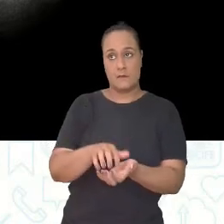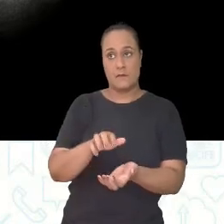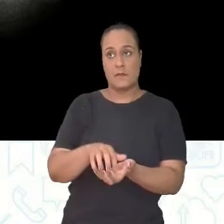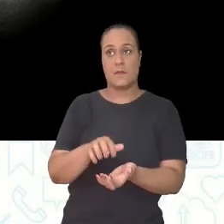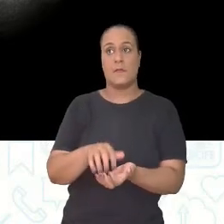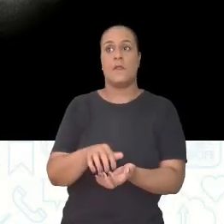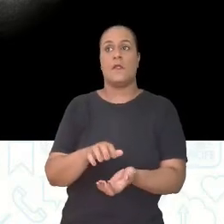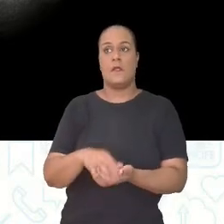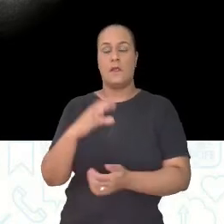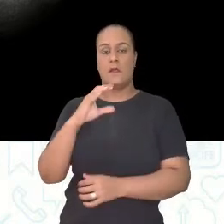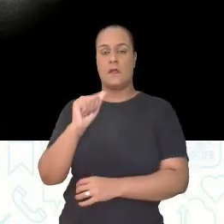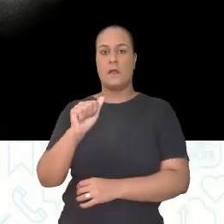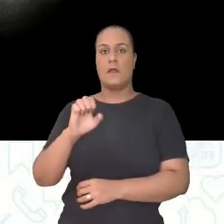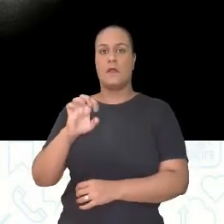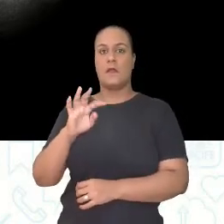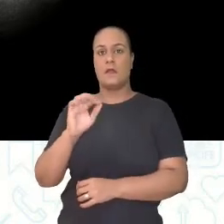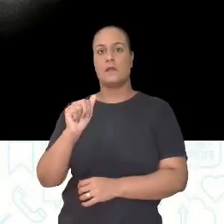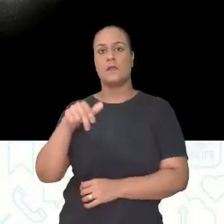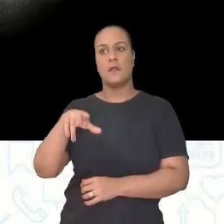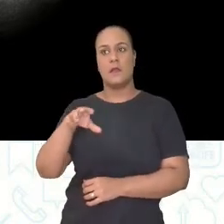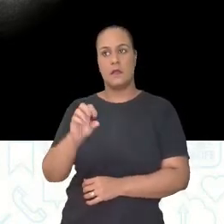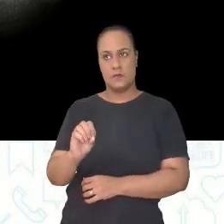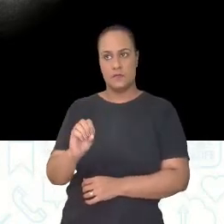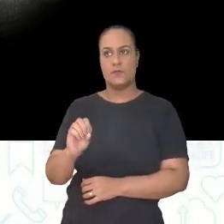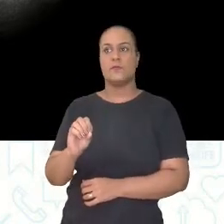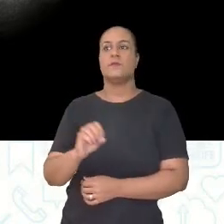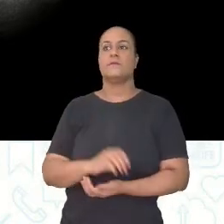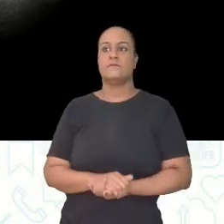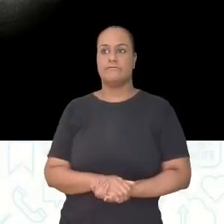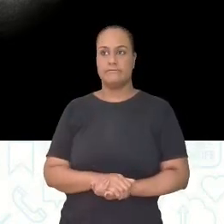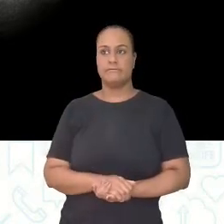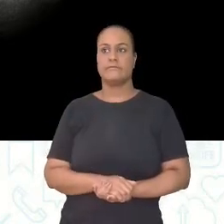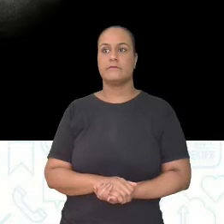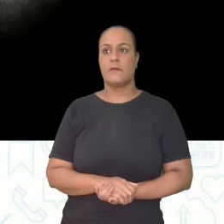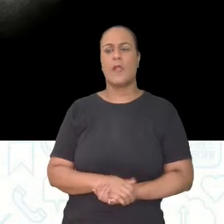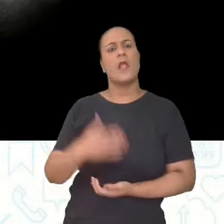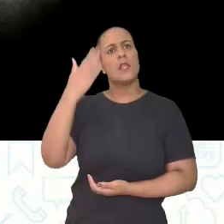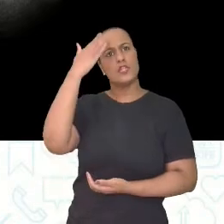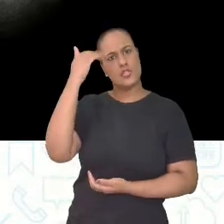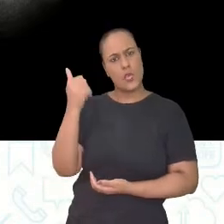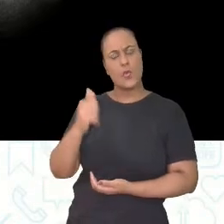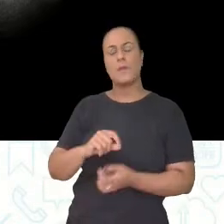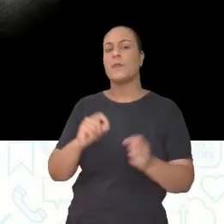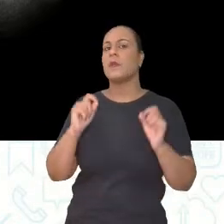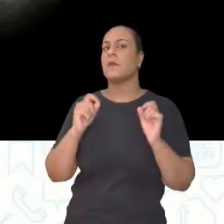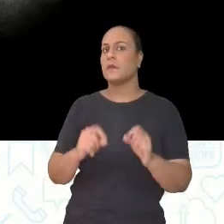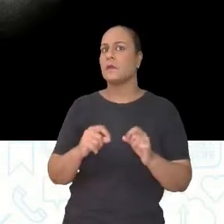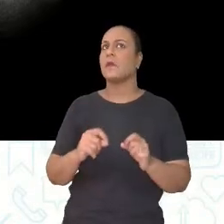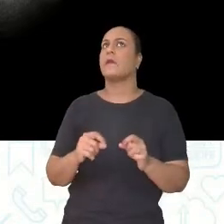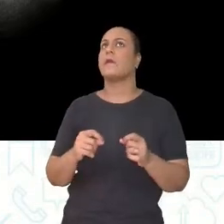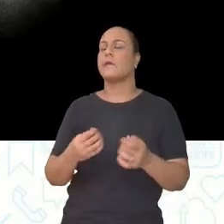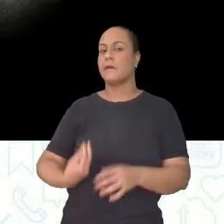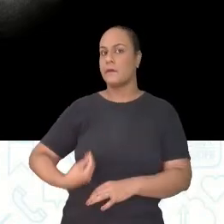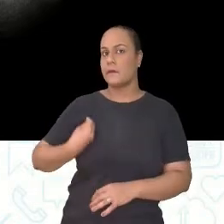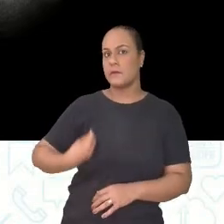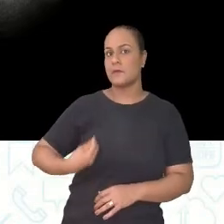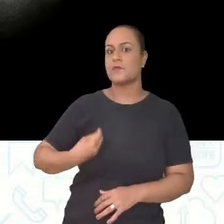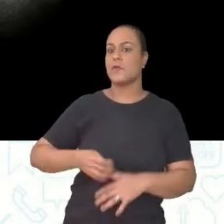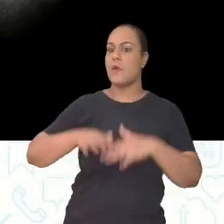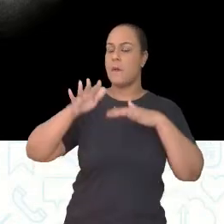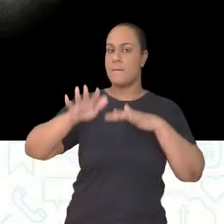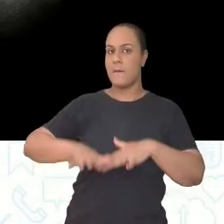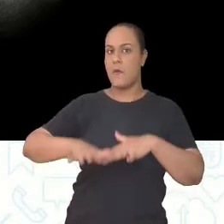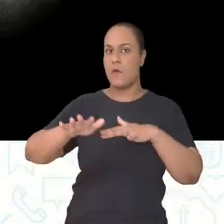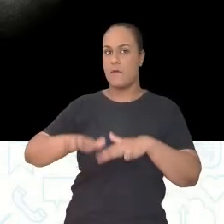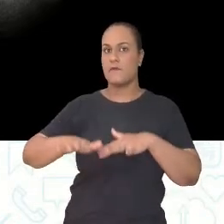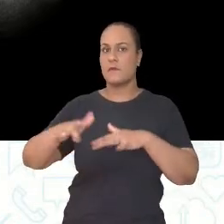de Pernambuco, era Caetano Pinto de Miranda Montenegro, tomou conhecimento, né, que existia um movimento ali,